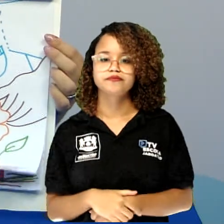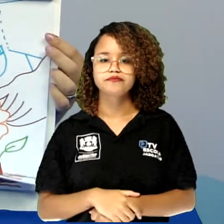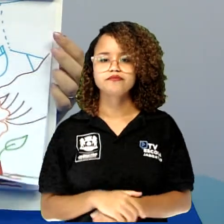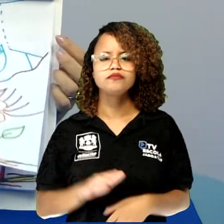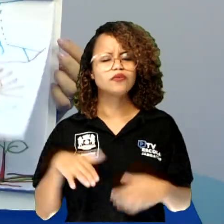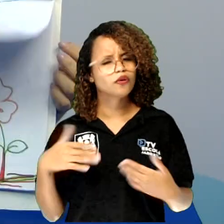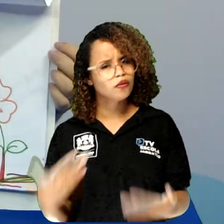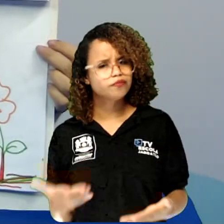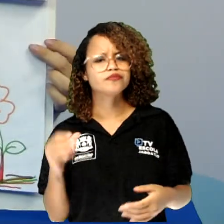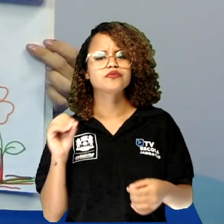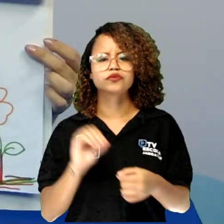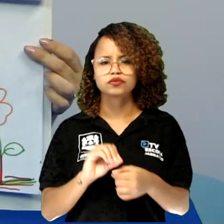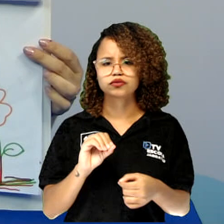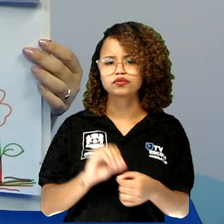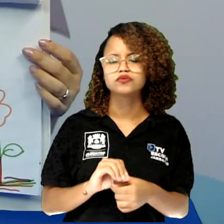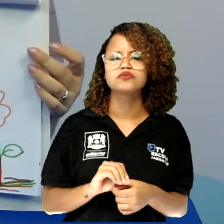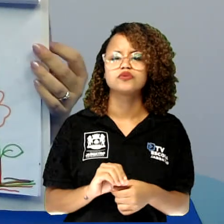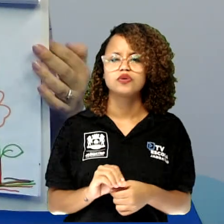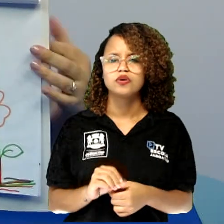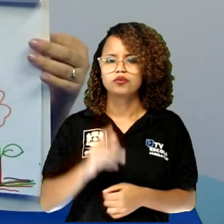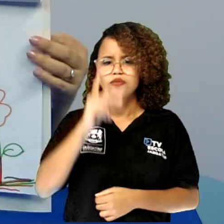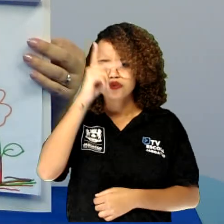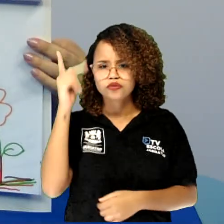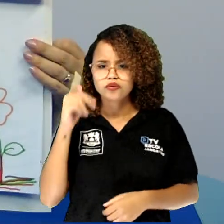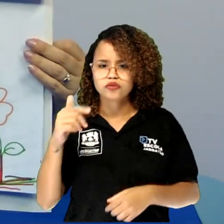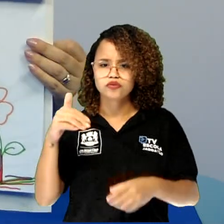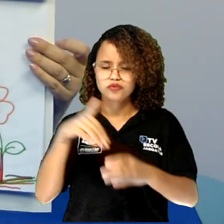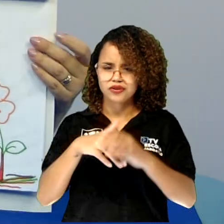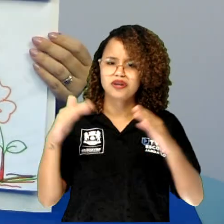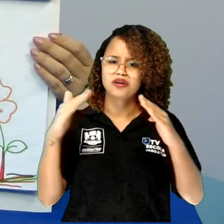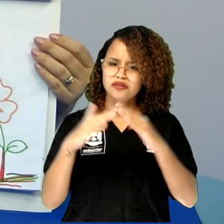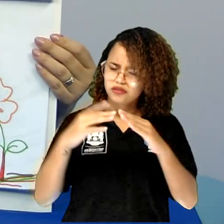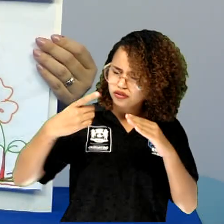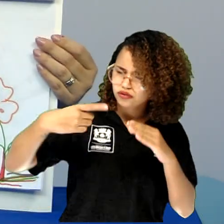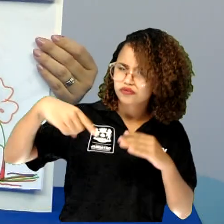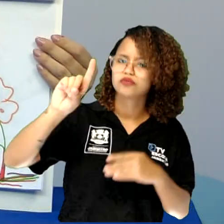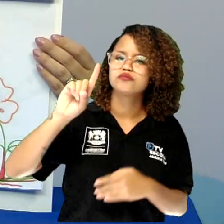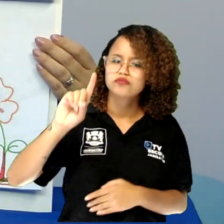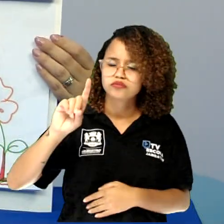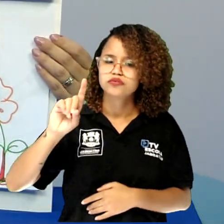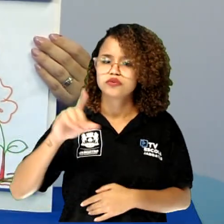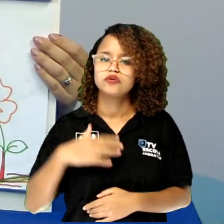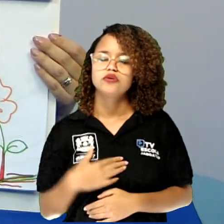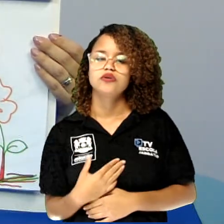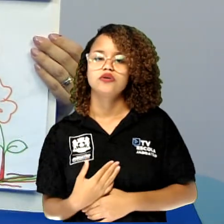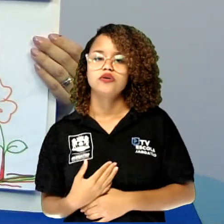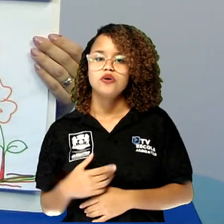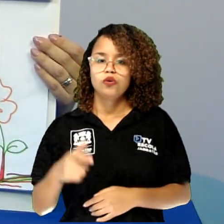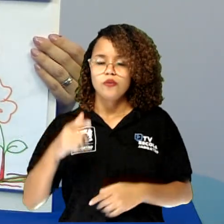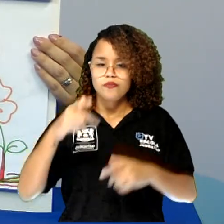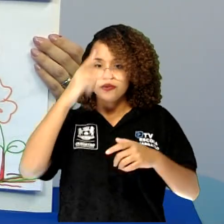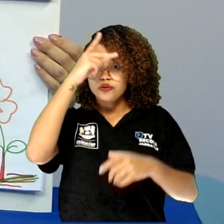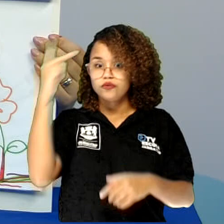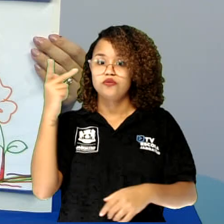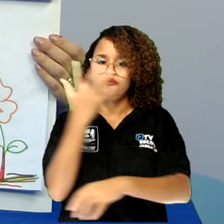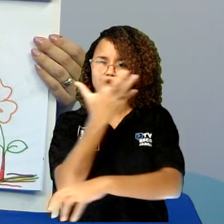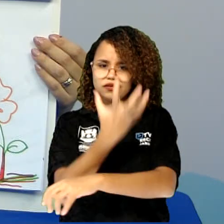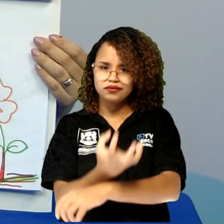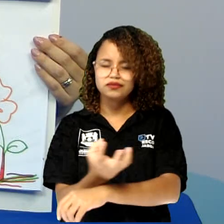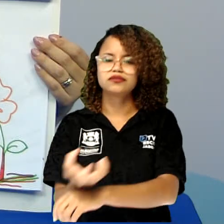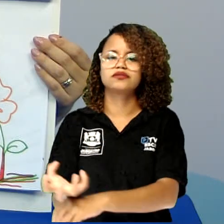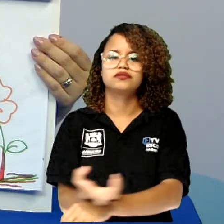ela fez, né? Ela foi, os donos lá da casa levaram e ela foi para um jardineiro que era